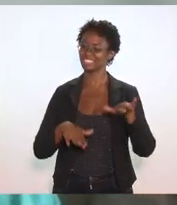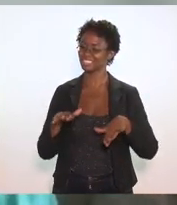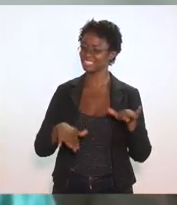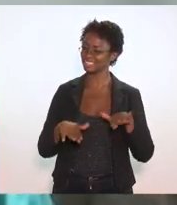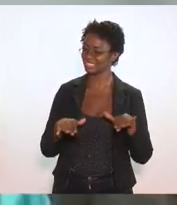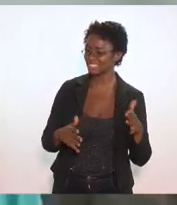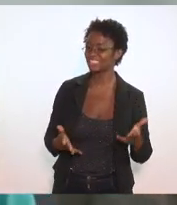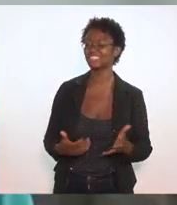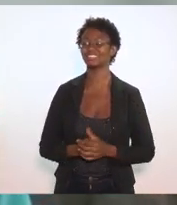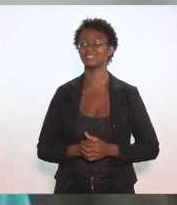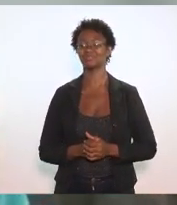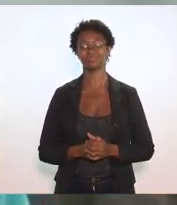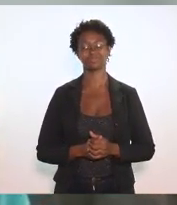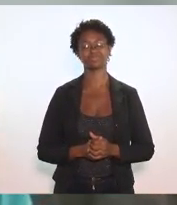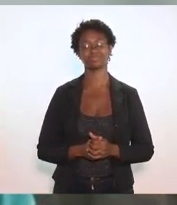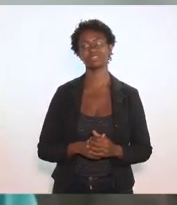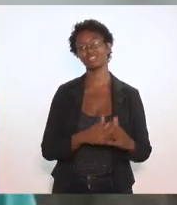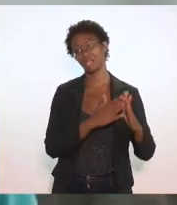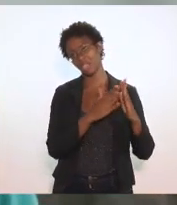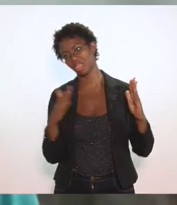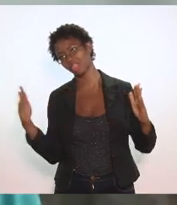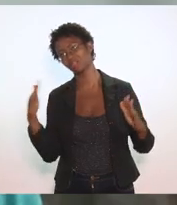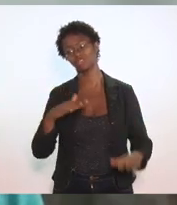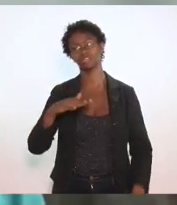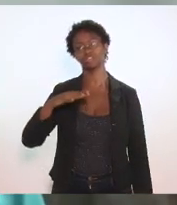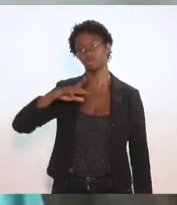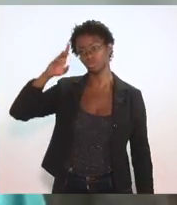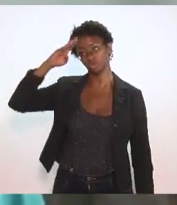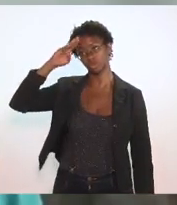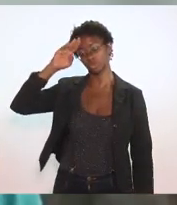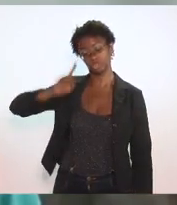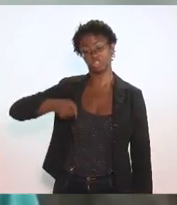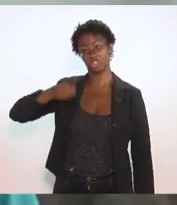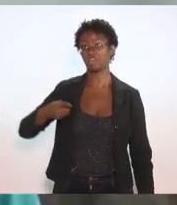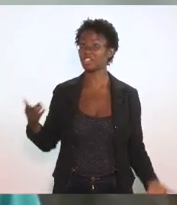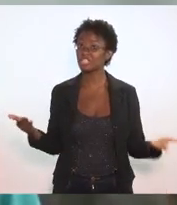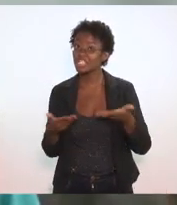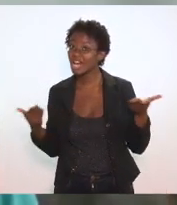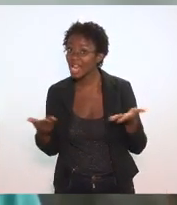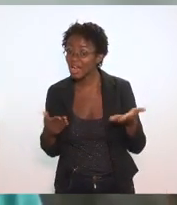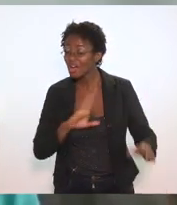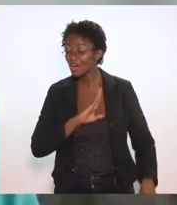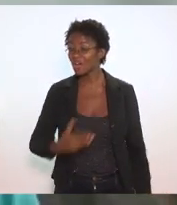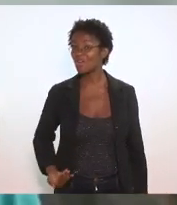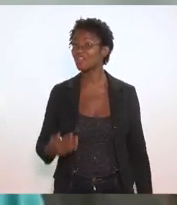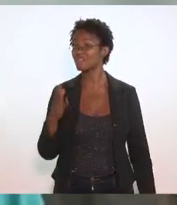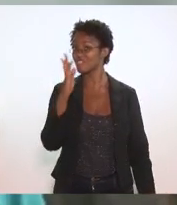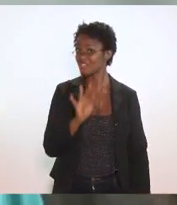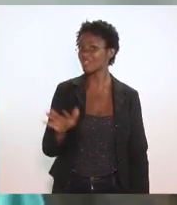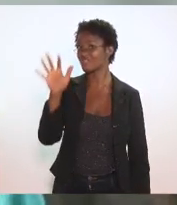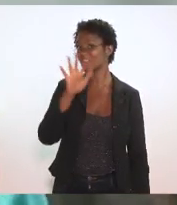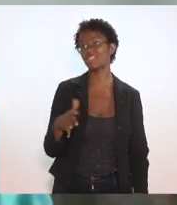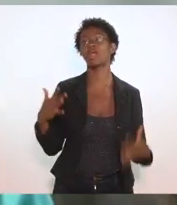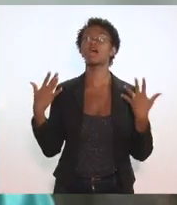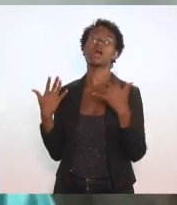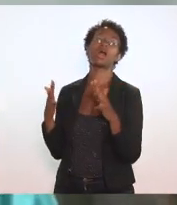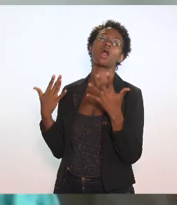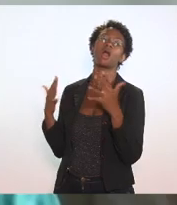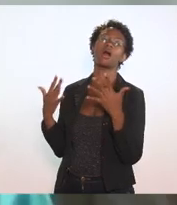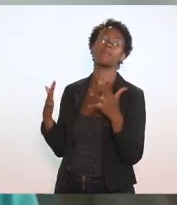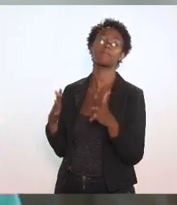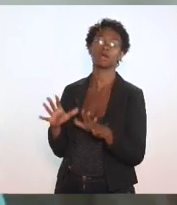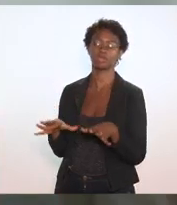ranços ditatoriais no atual governo federal contam com o aplauso do Partido Novo. Muito